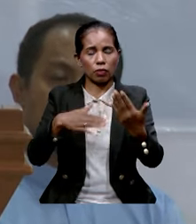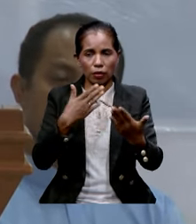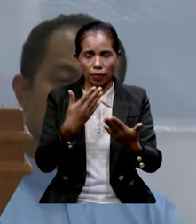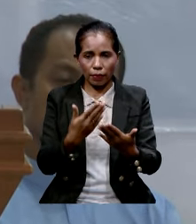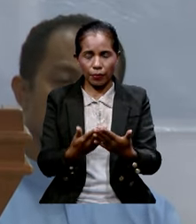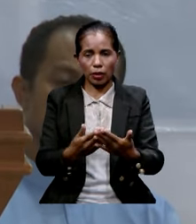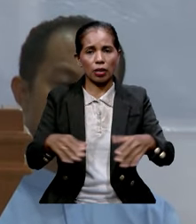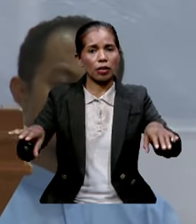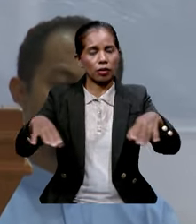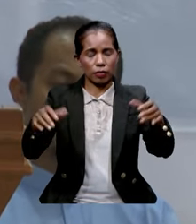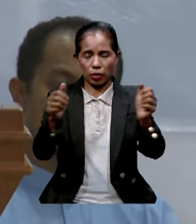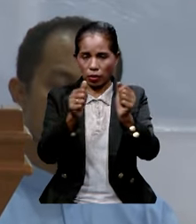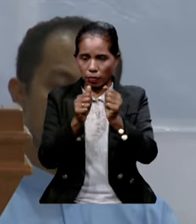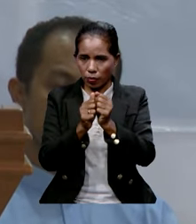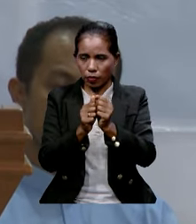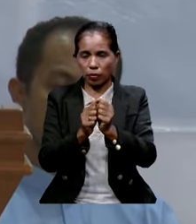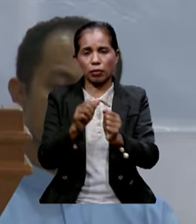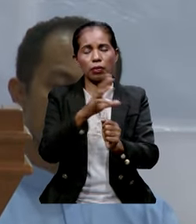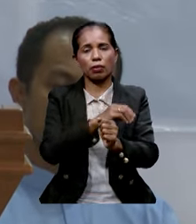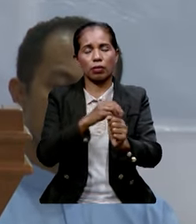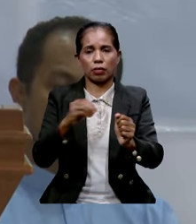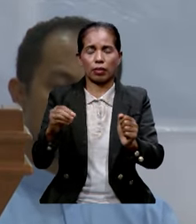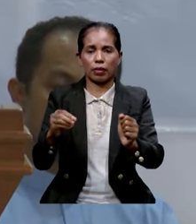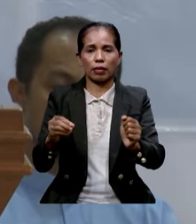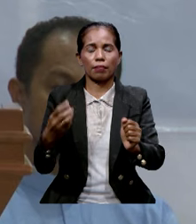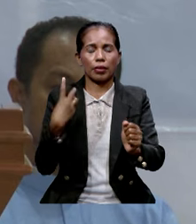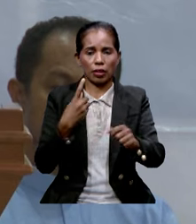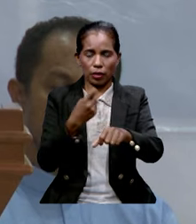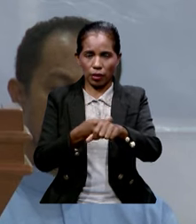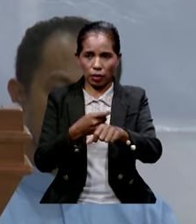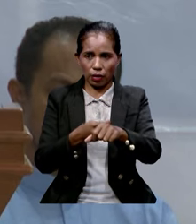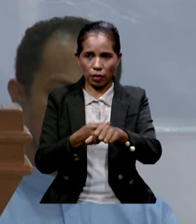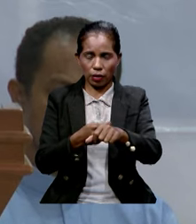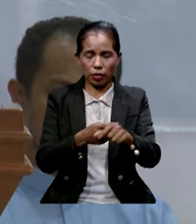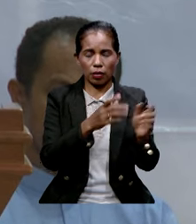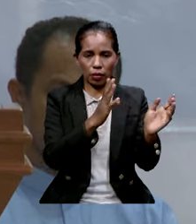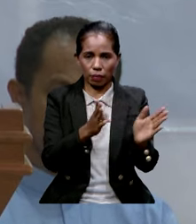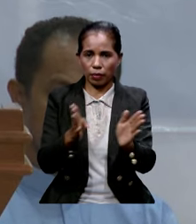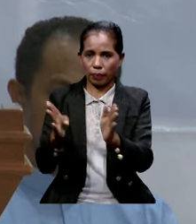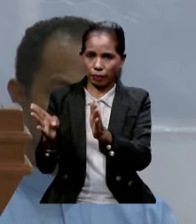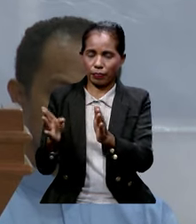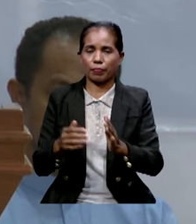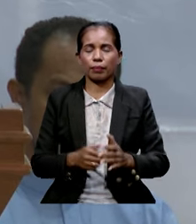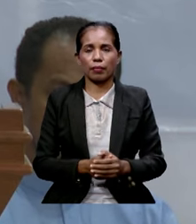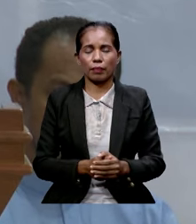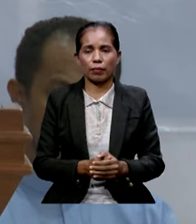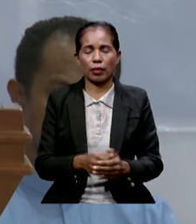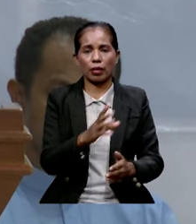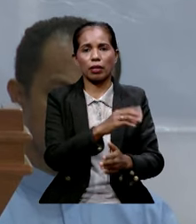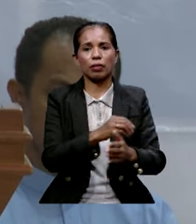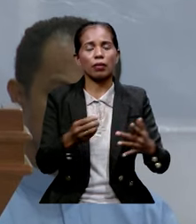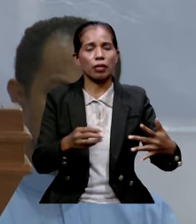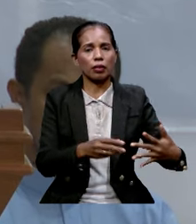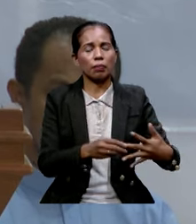de colaborar e de trabalhar juntos neste tempo de preparação. E